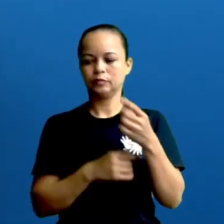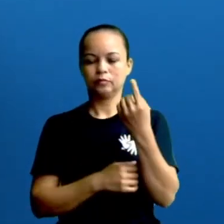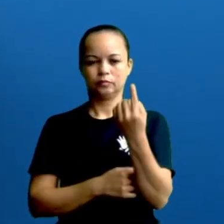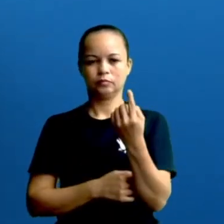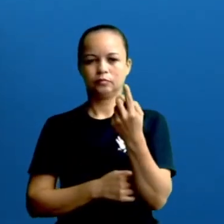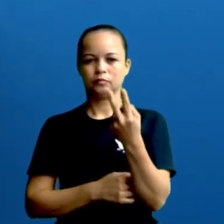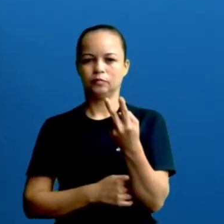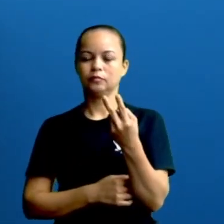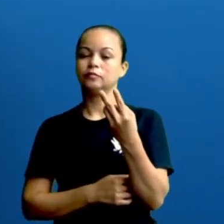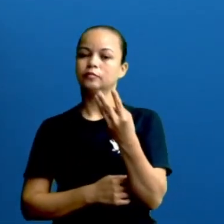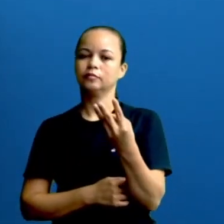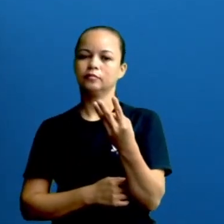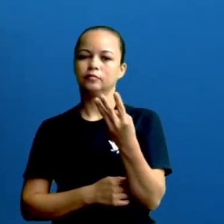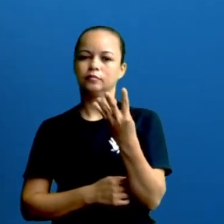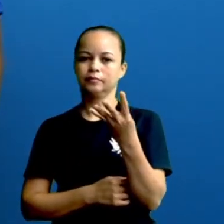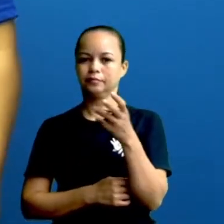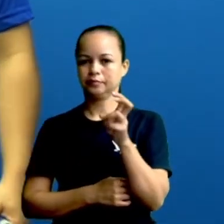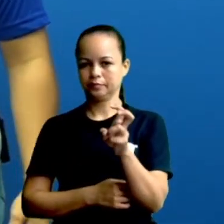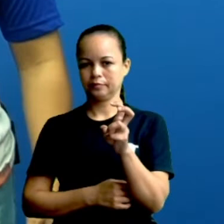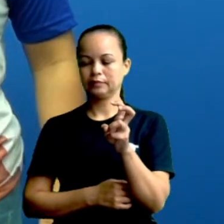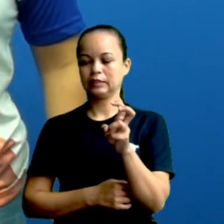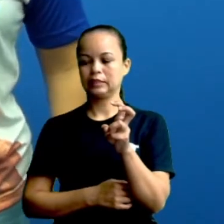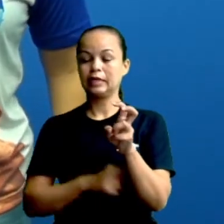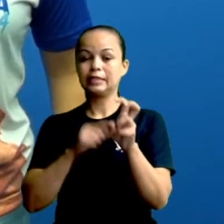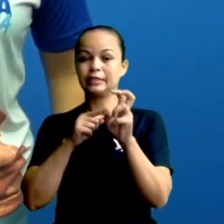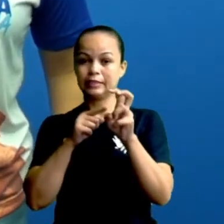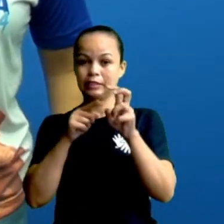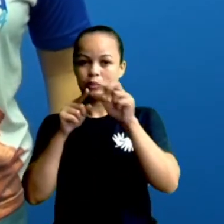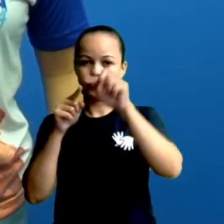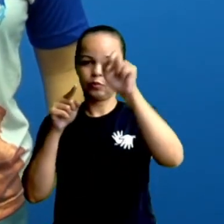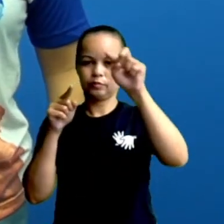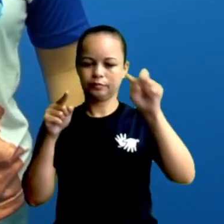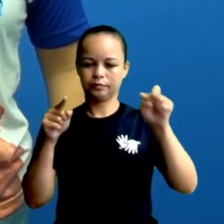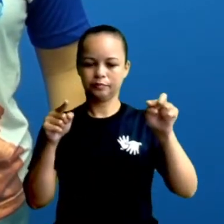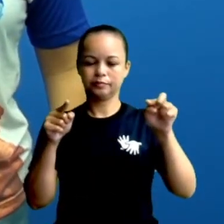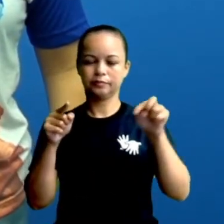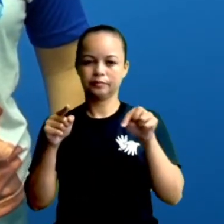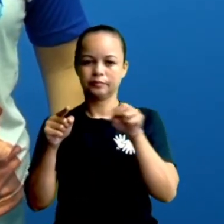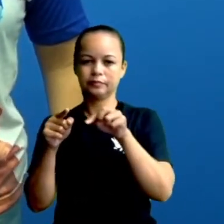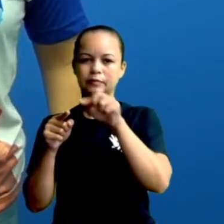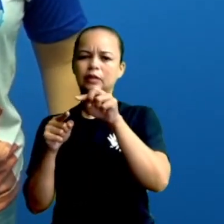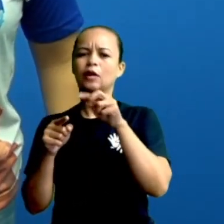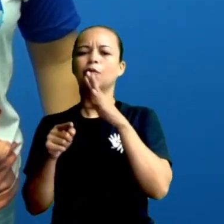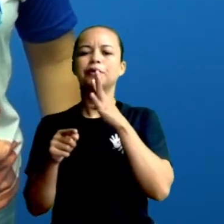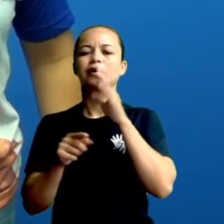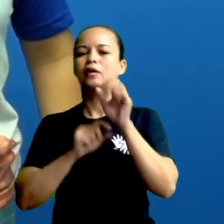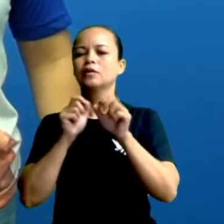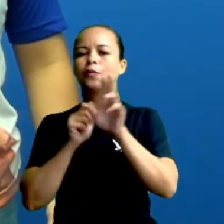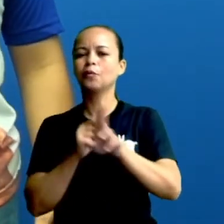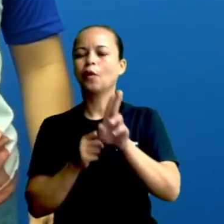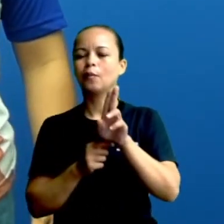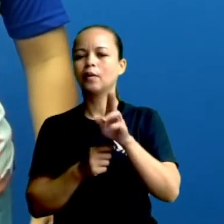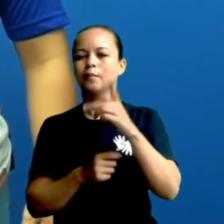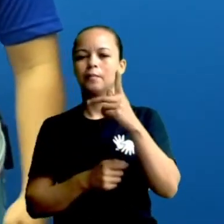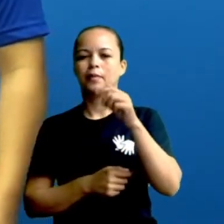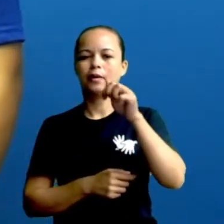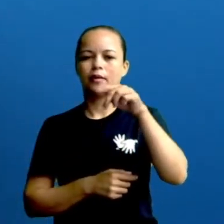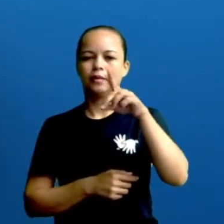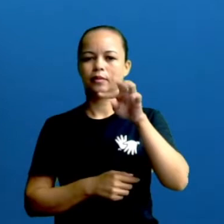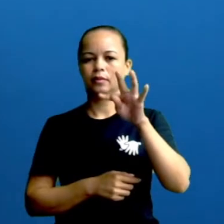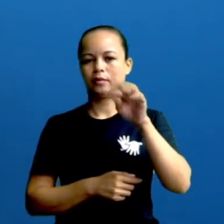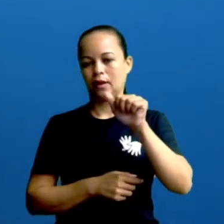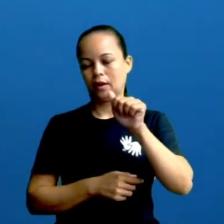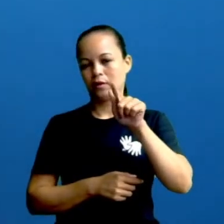2, 3, 4, 5. 5 lados. É conhecida como pentágono. Tá